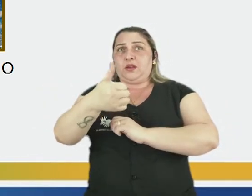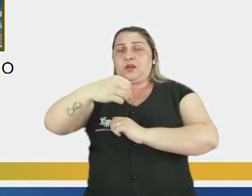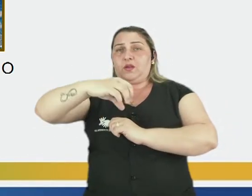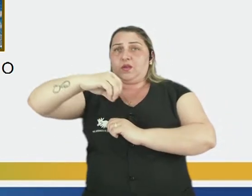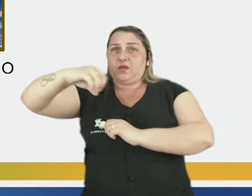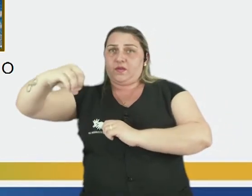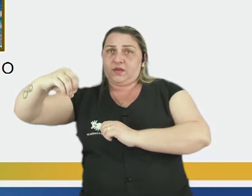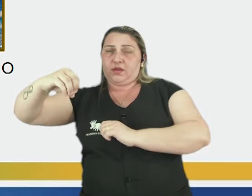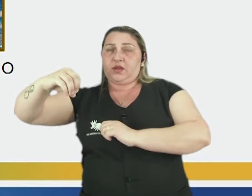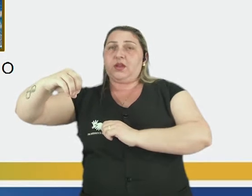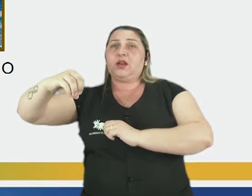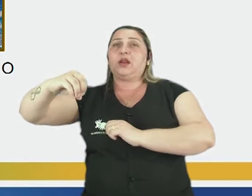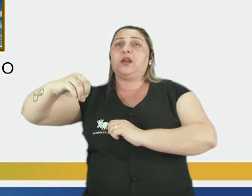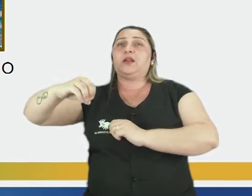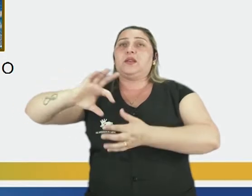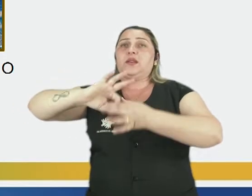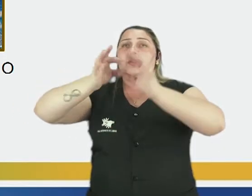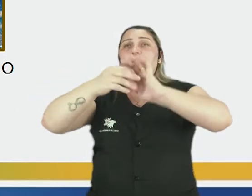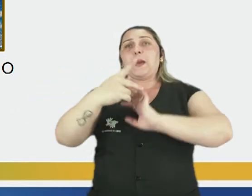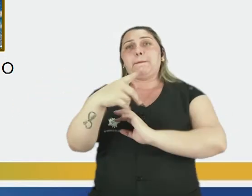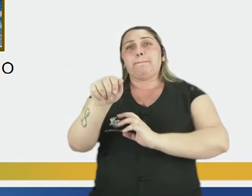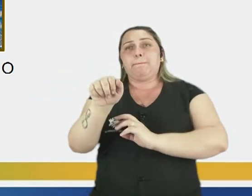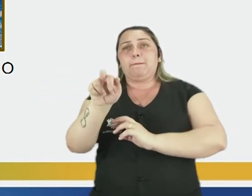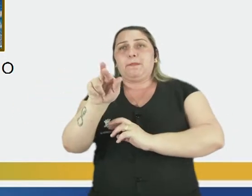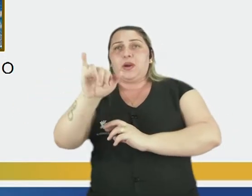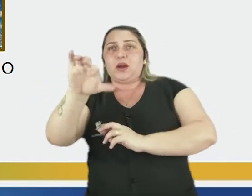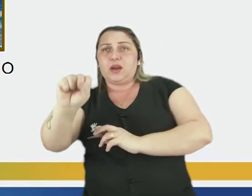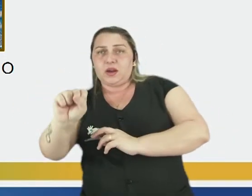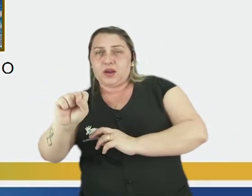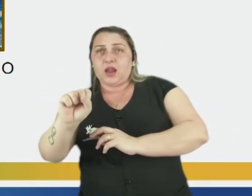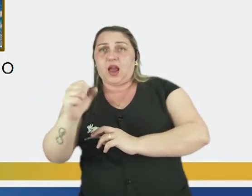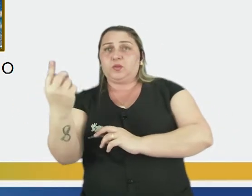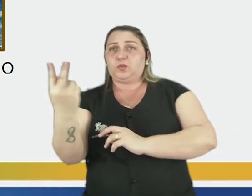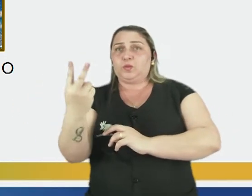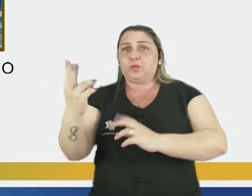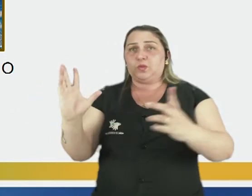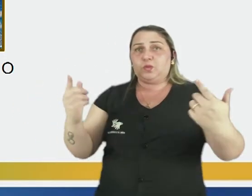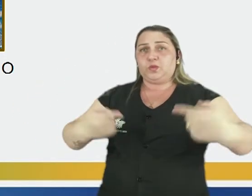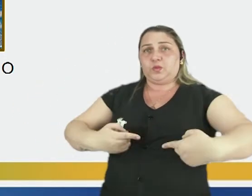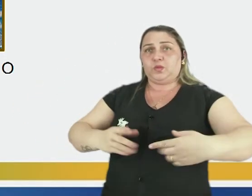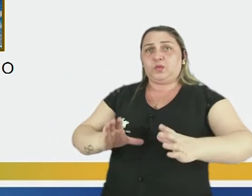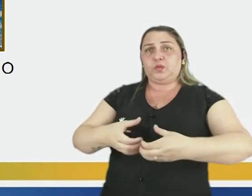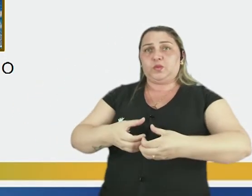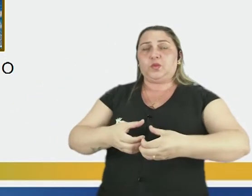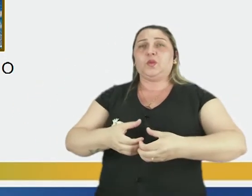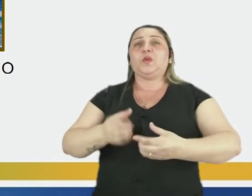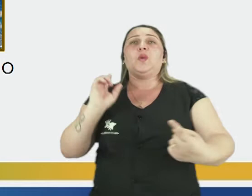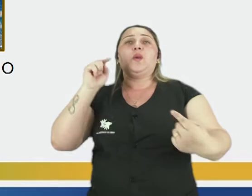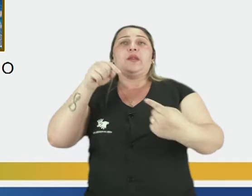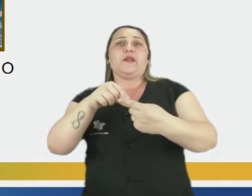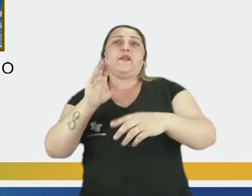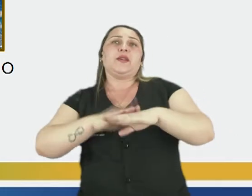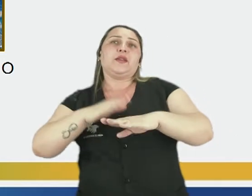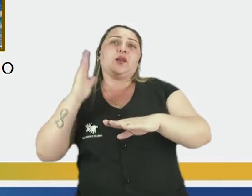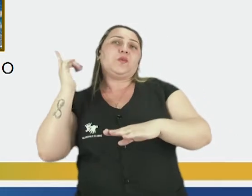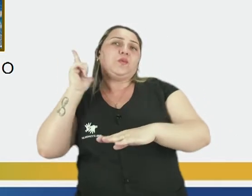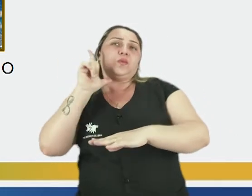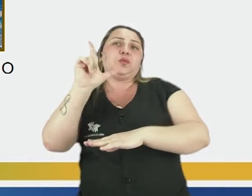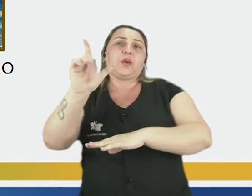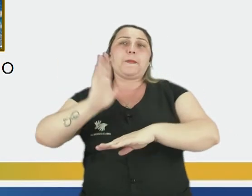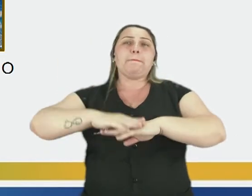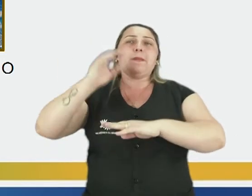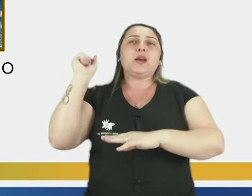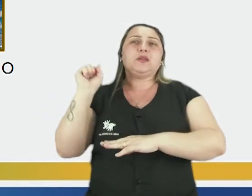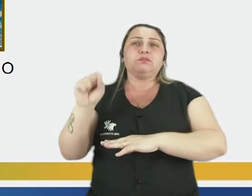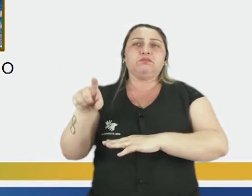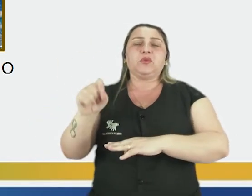Paris. O polo aquático é um esporte de confronto entre duas equipes. O objetivo é fazer o maior número de gols